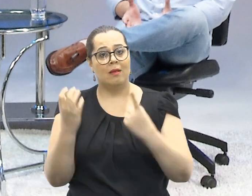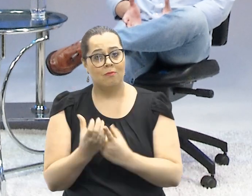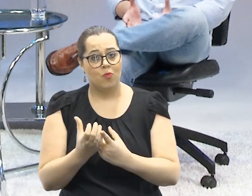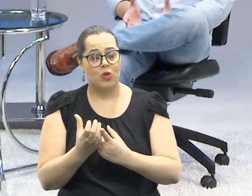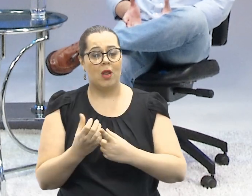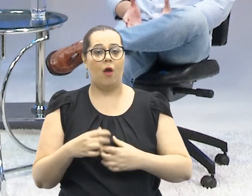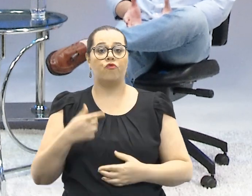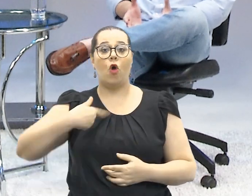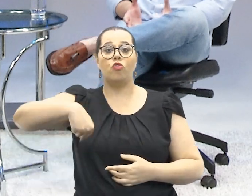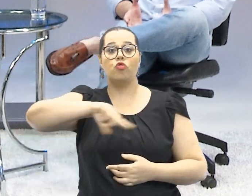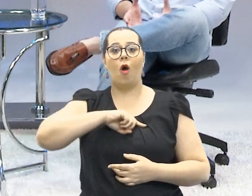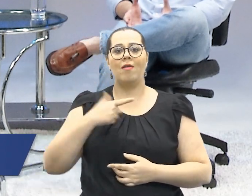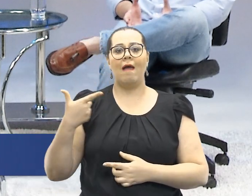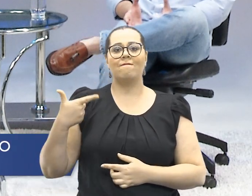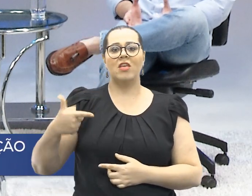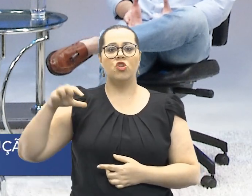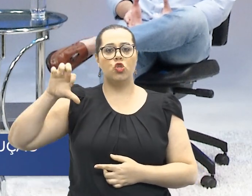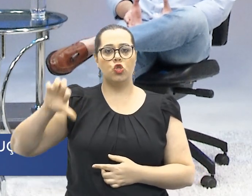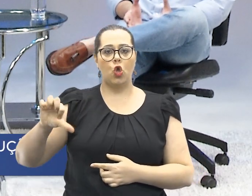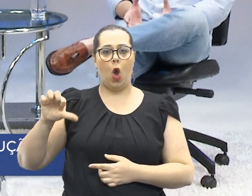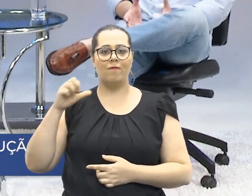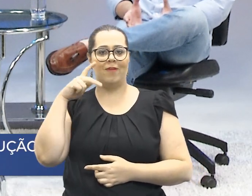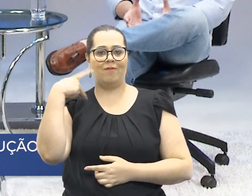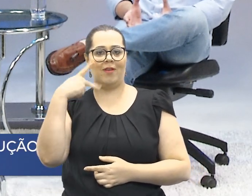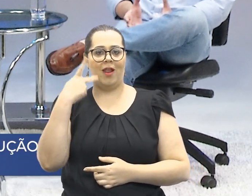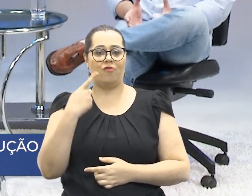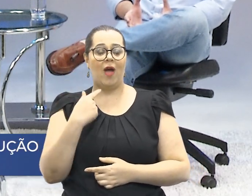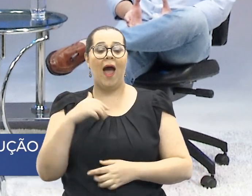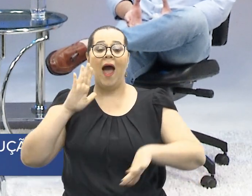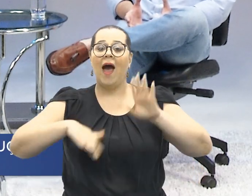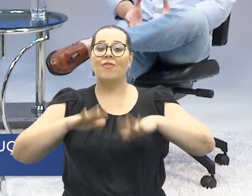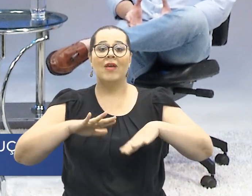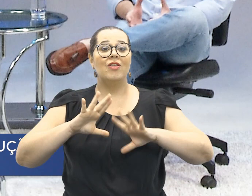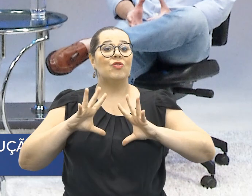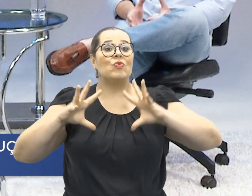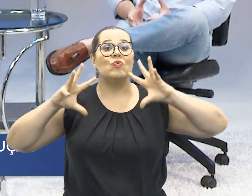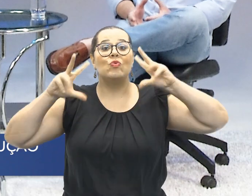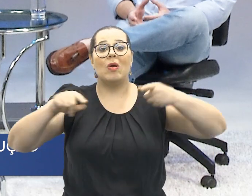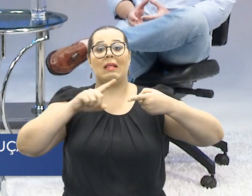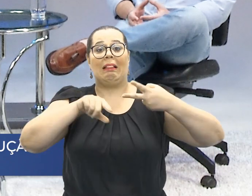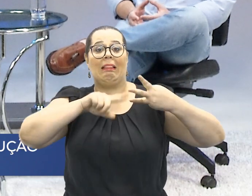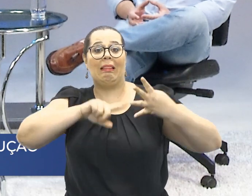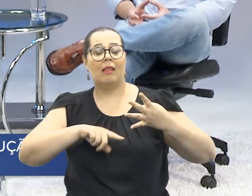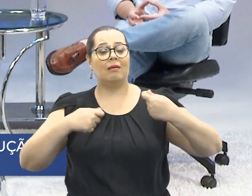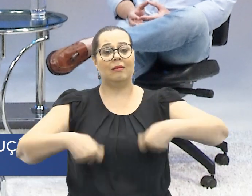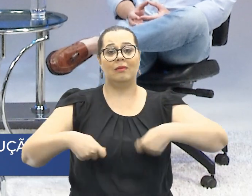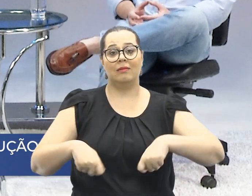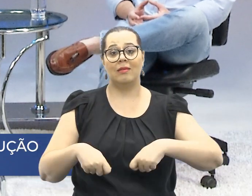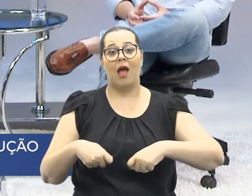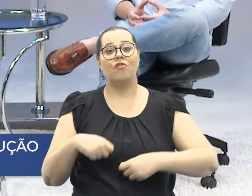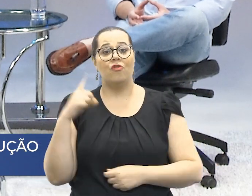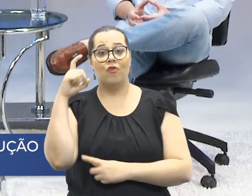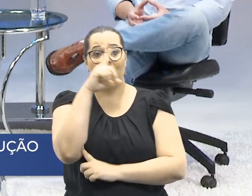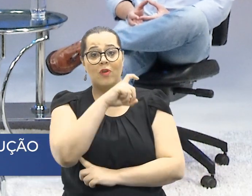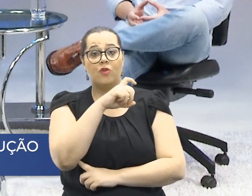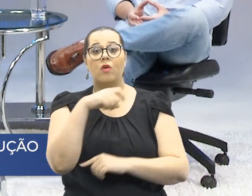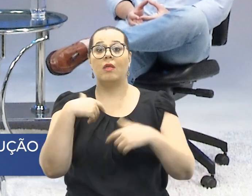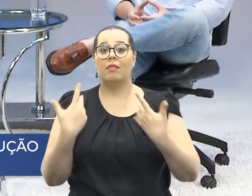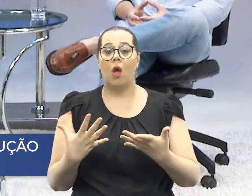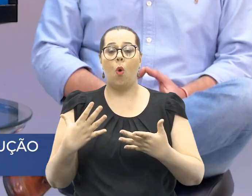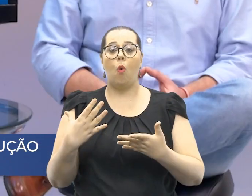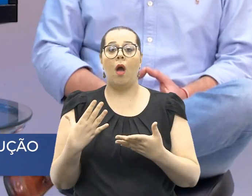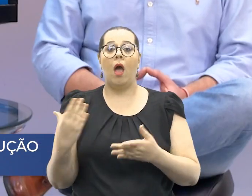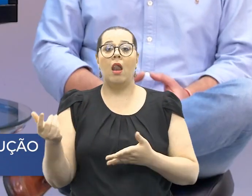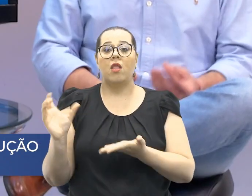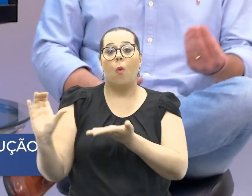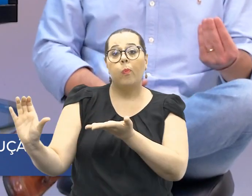nós somos em 29, então a gente não consegue talvez abranger todas as necessidades. Então esse orçamento público participativo